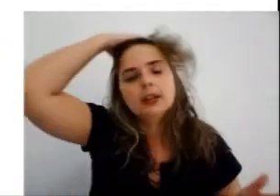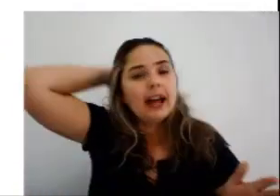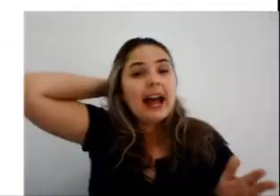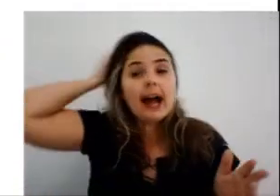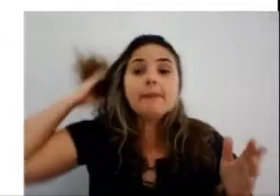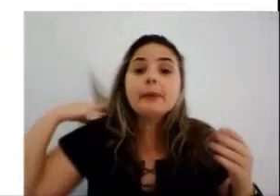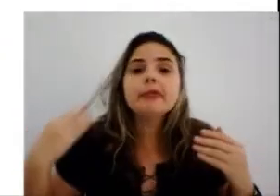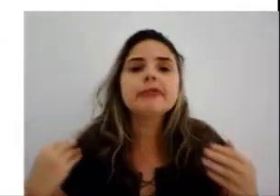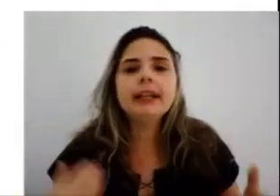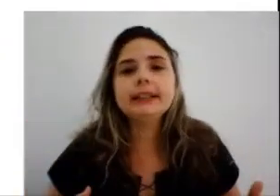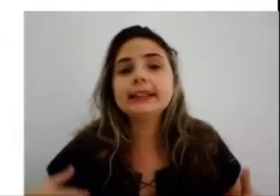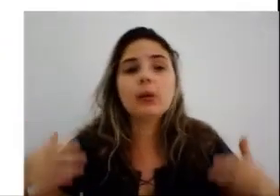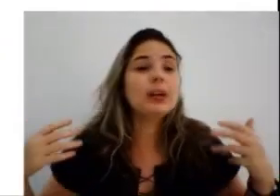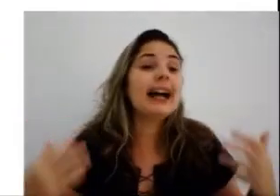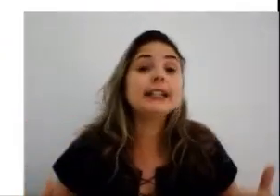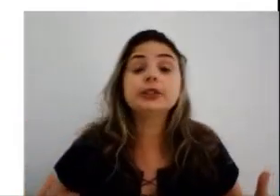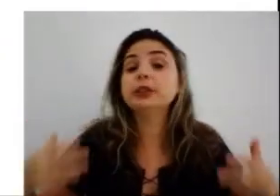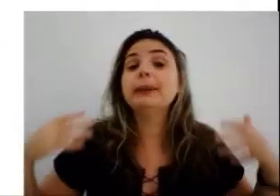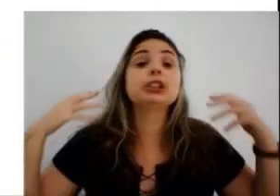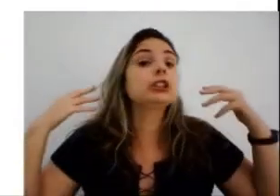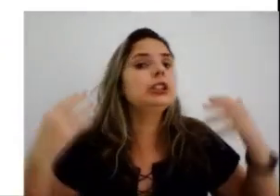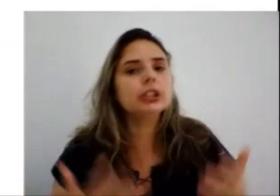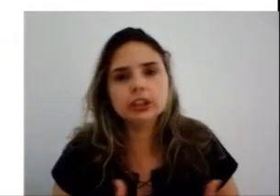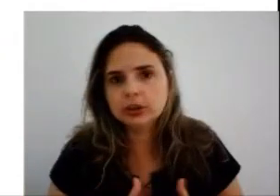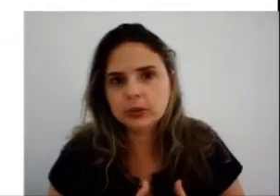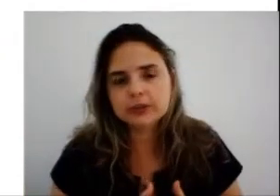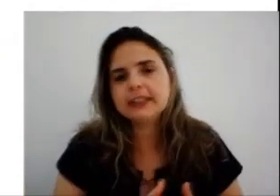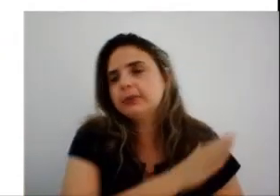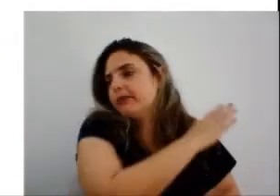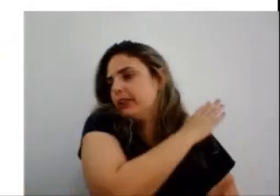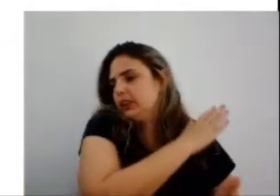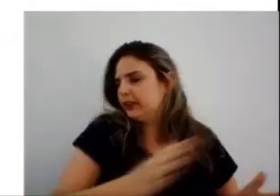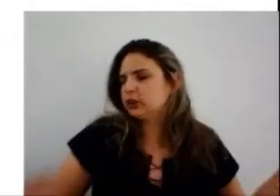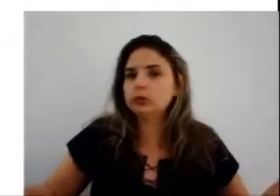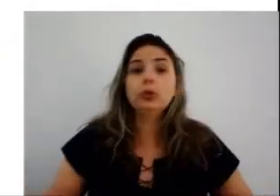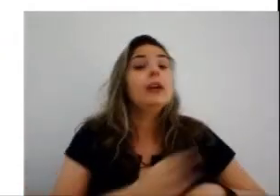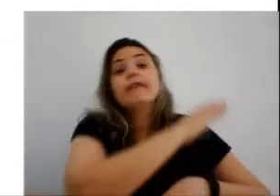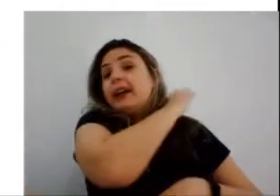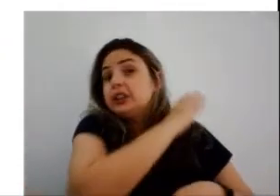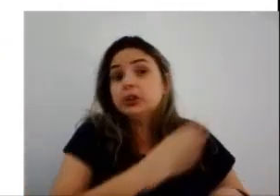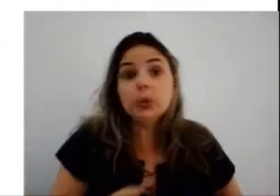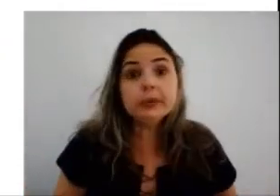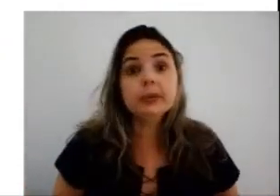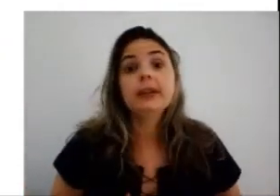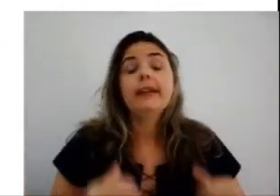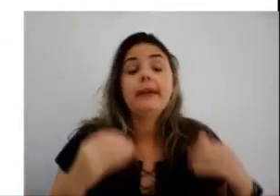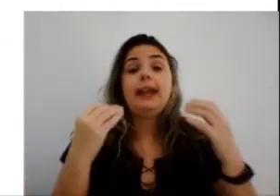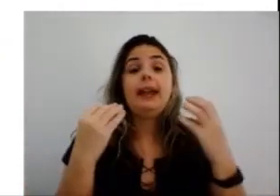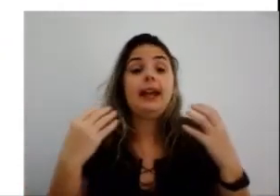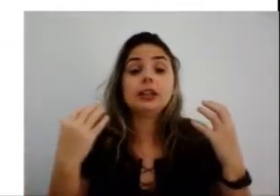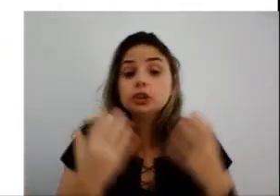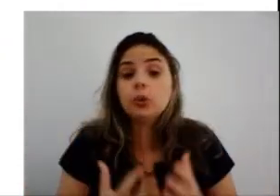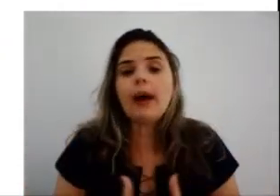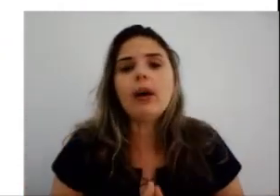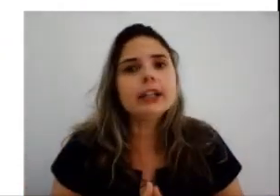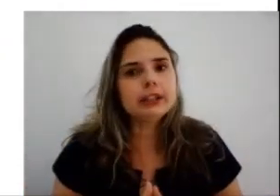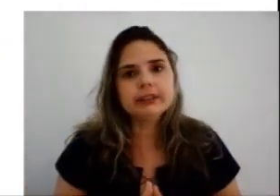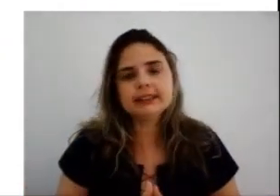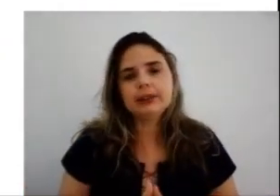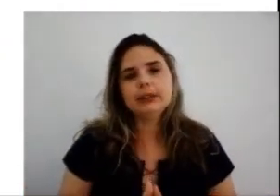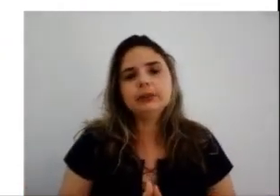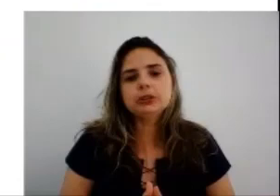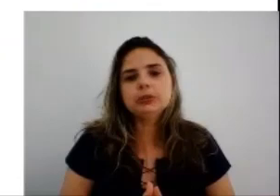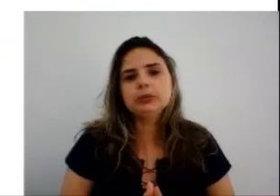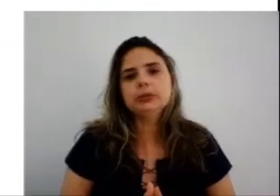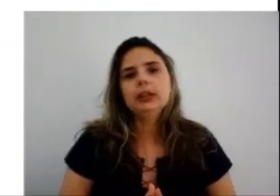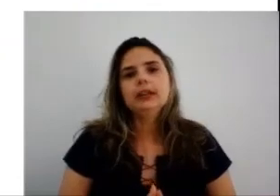suspensos, aproveita, dá um gás, faz bastante questões, faz uma vez, faz tudo, faz de novo. É a sua hora de